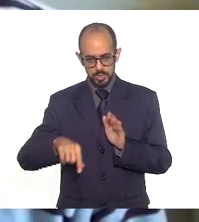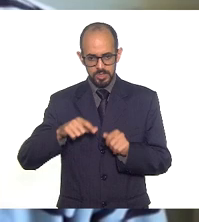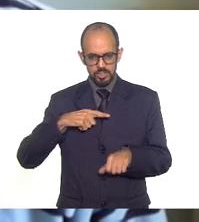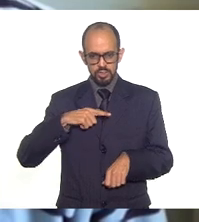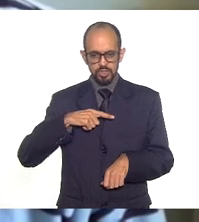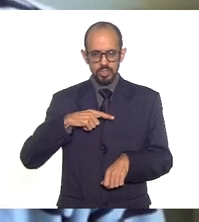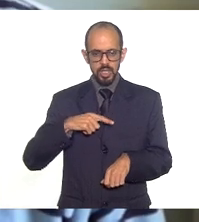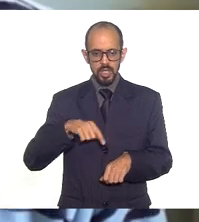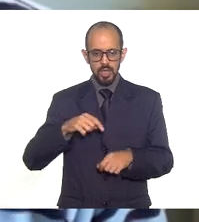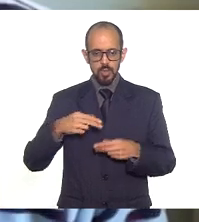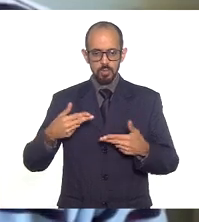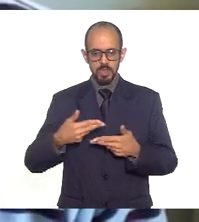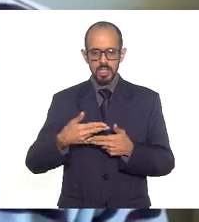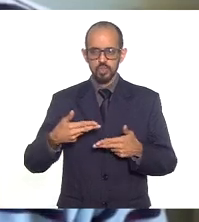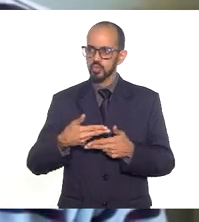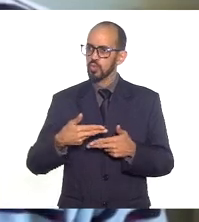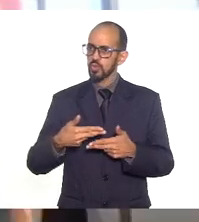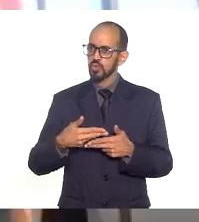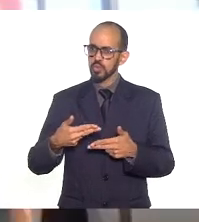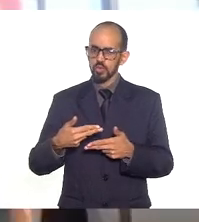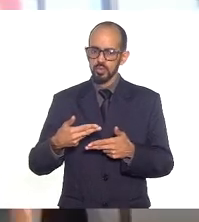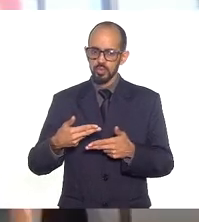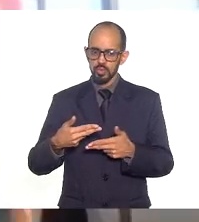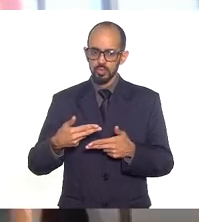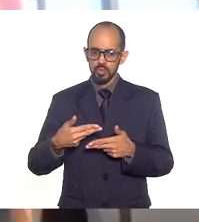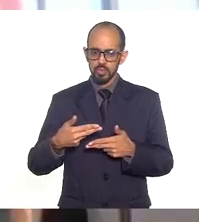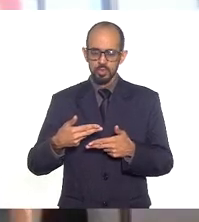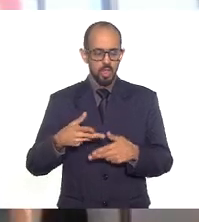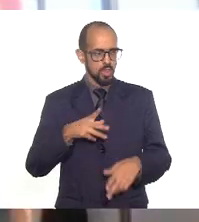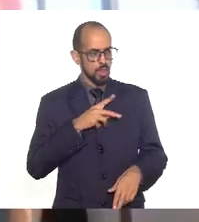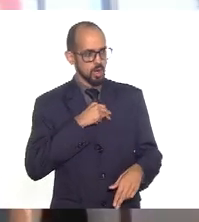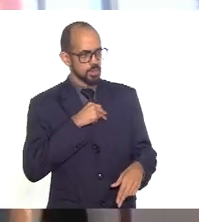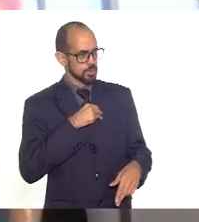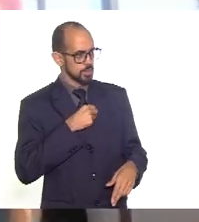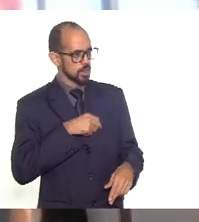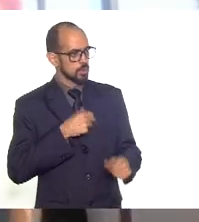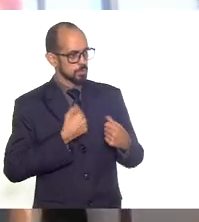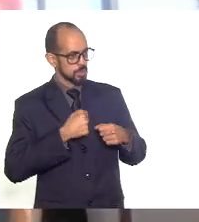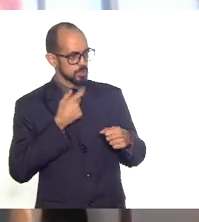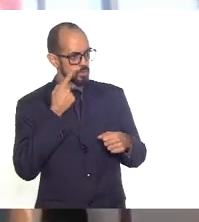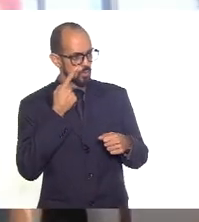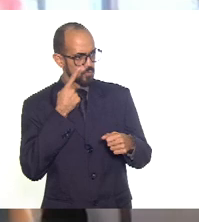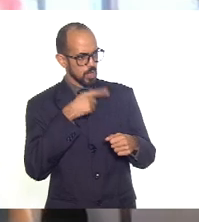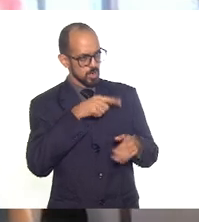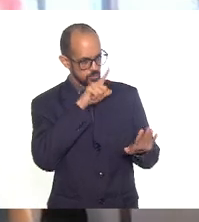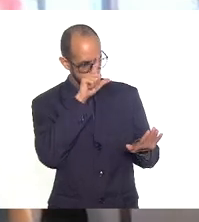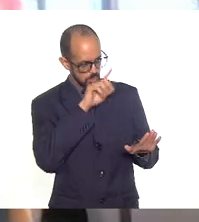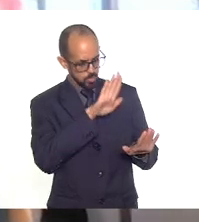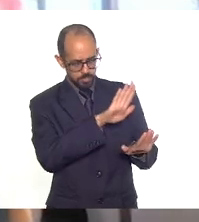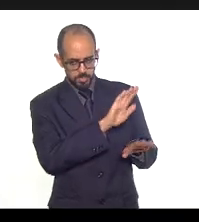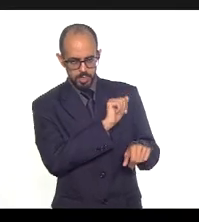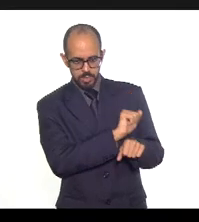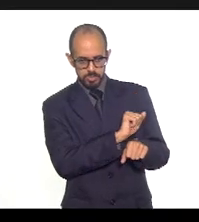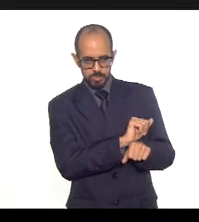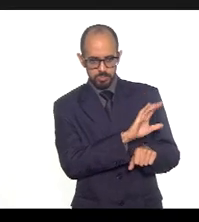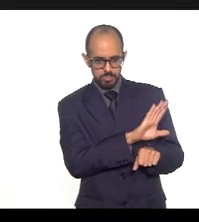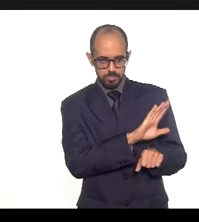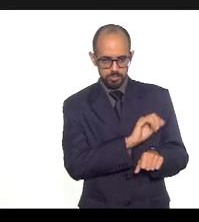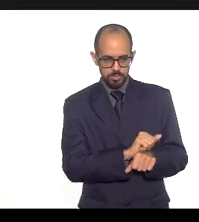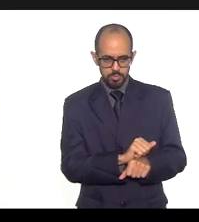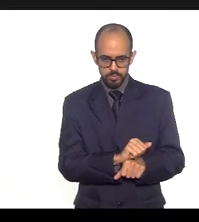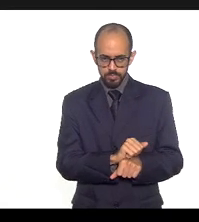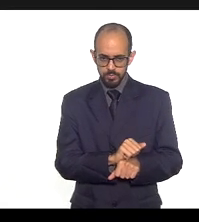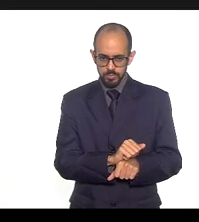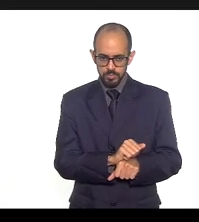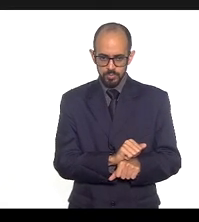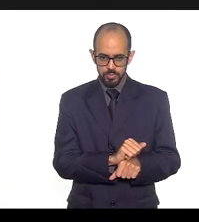que ele explicasse isso. Caramba, eu tenho que vir aqui. Eu não. Peraí, deixa eu ver. Ô, deputado Luiz